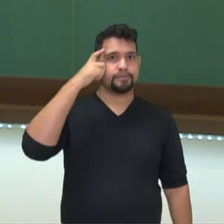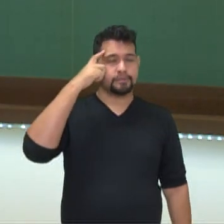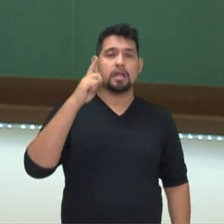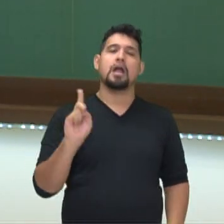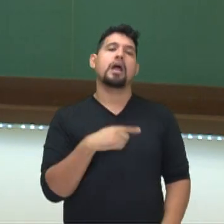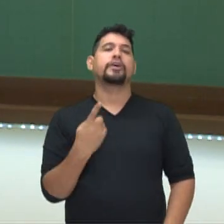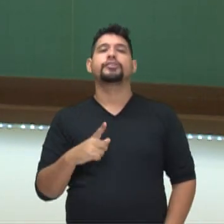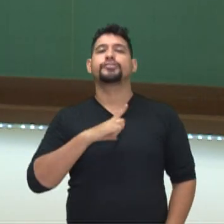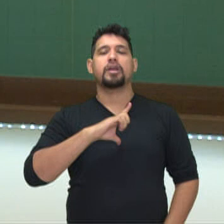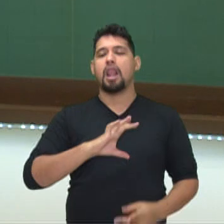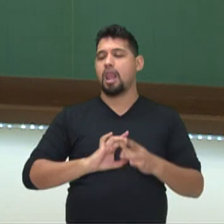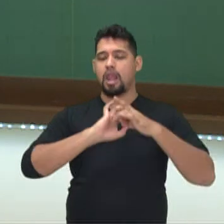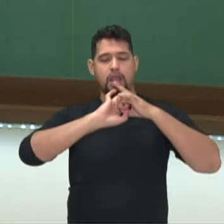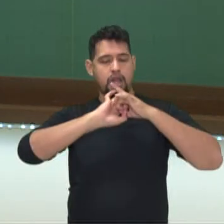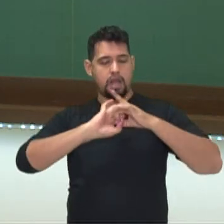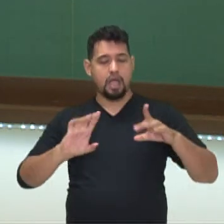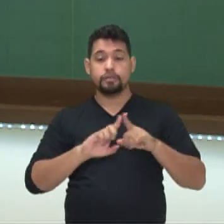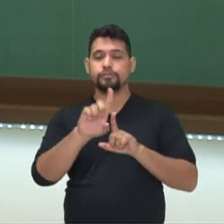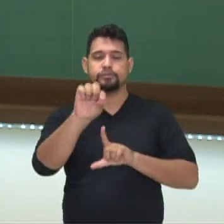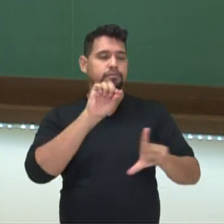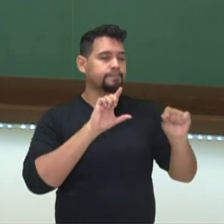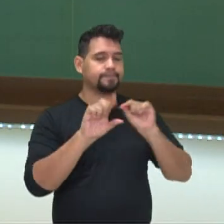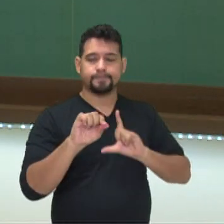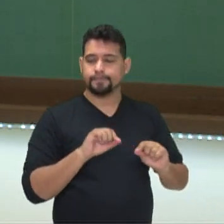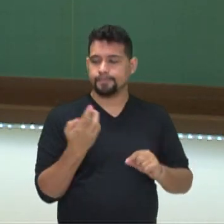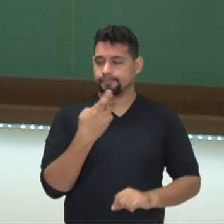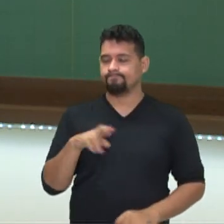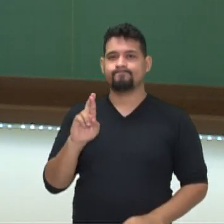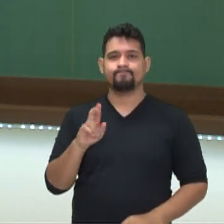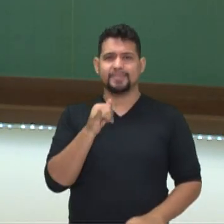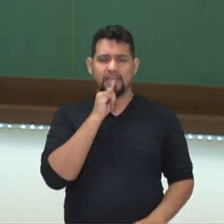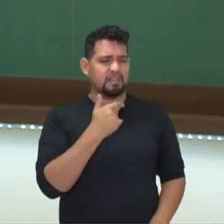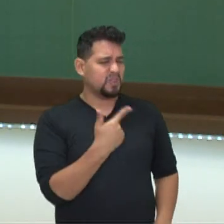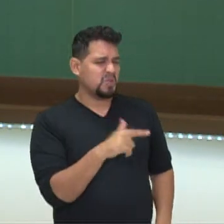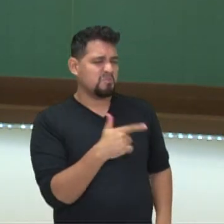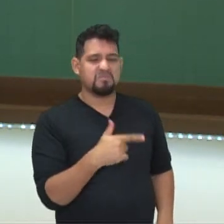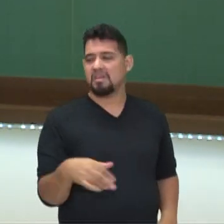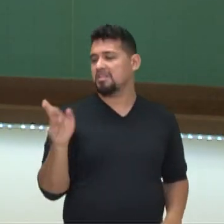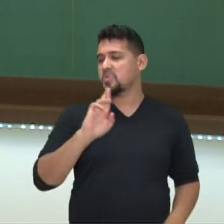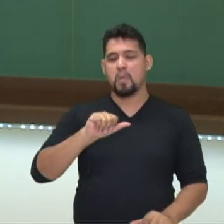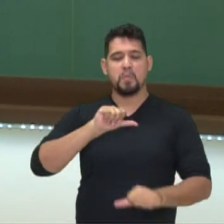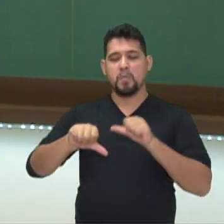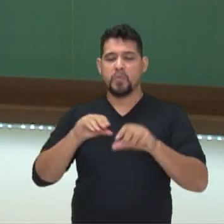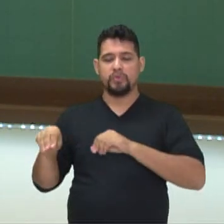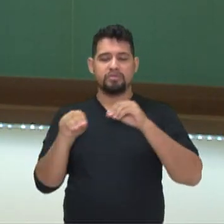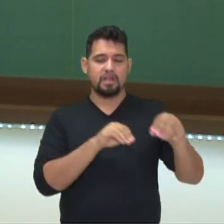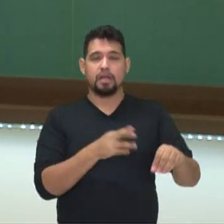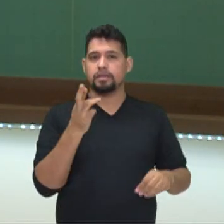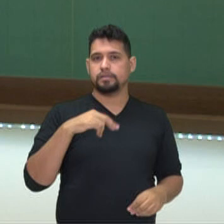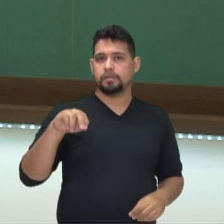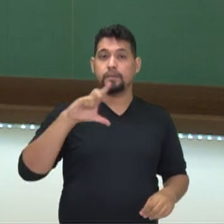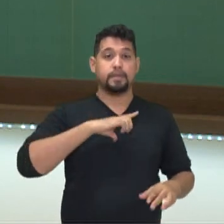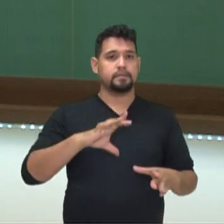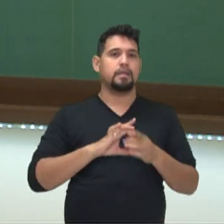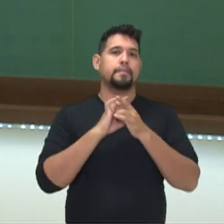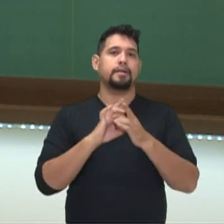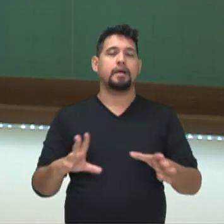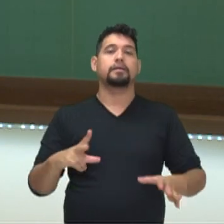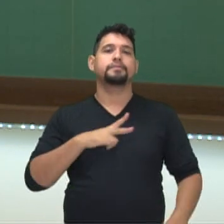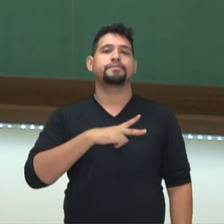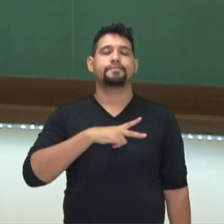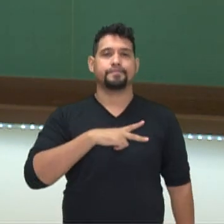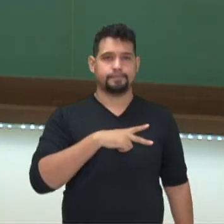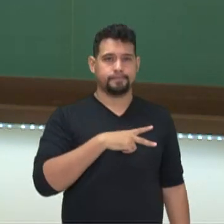Nós temos essa liberdade de escolher religião, não ter religião, mudar de religião, mas essa liberdade é da esfera